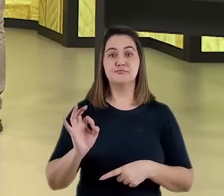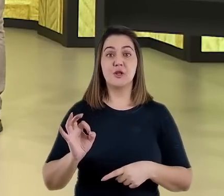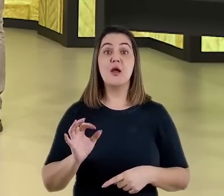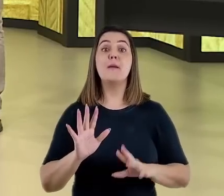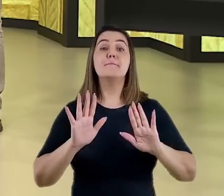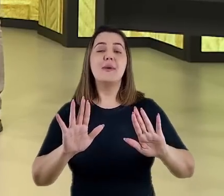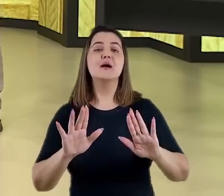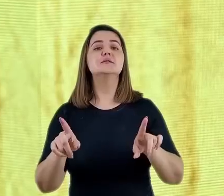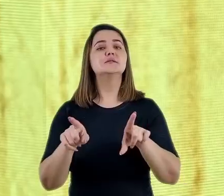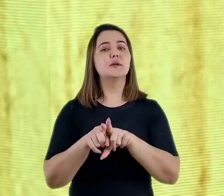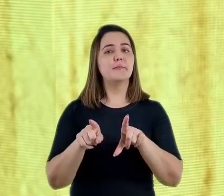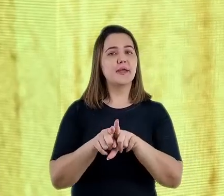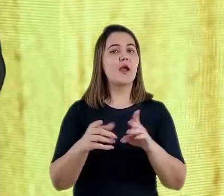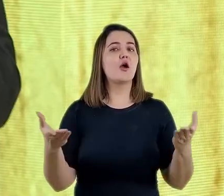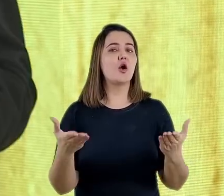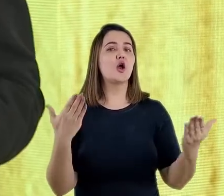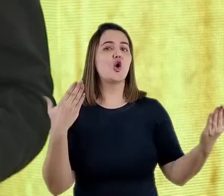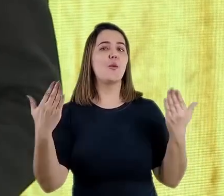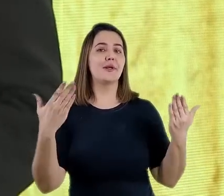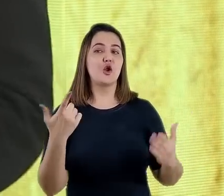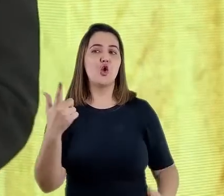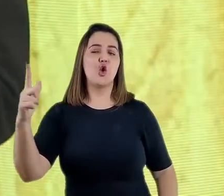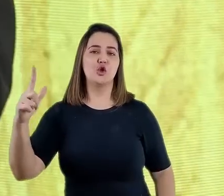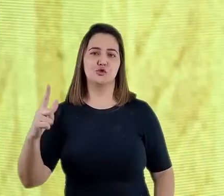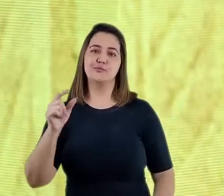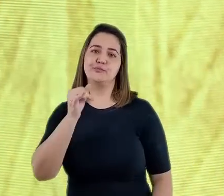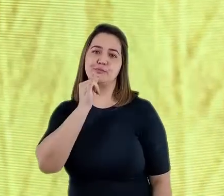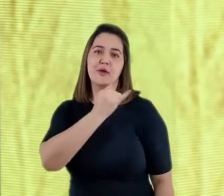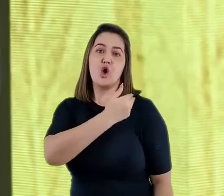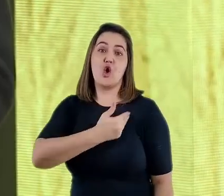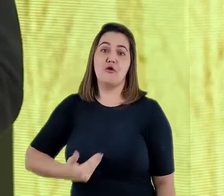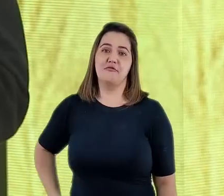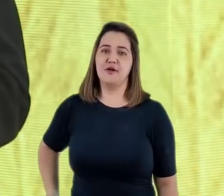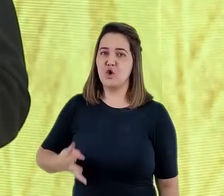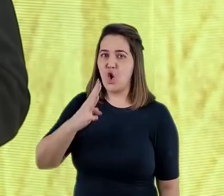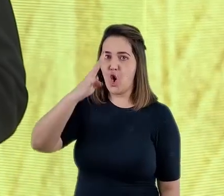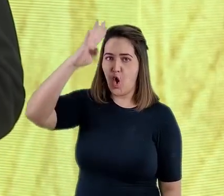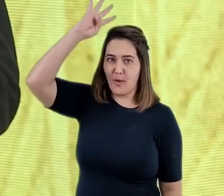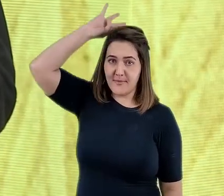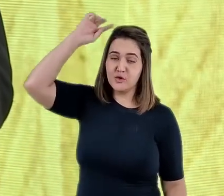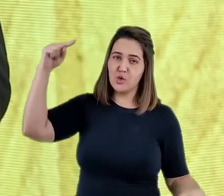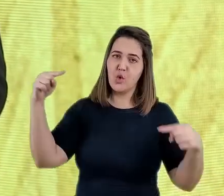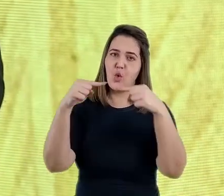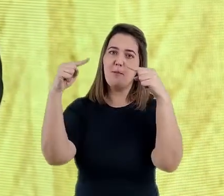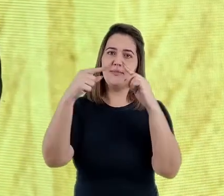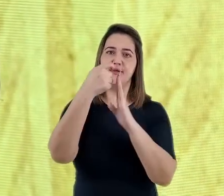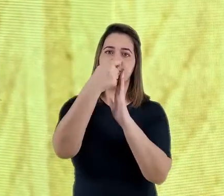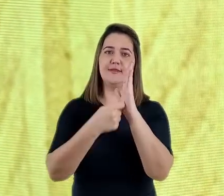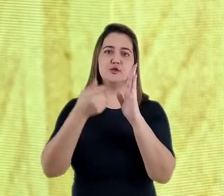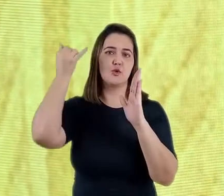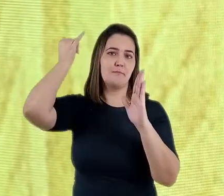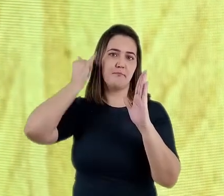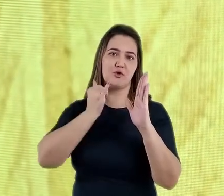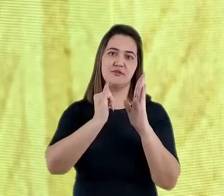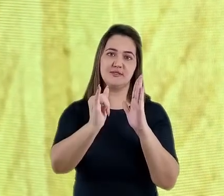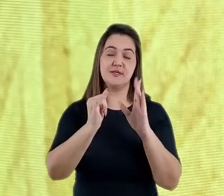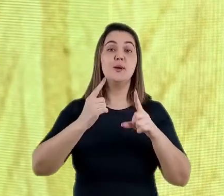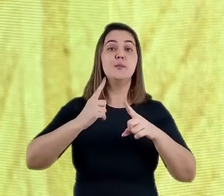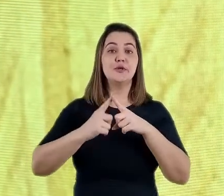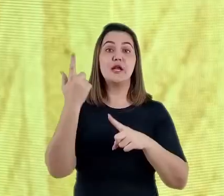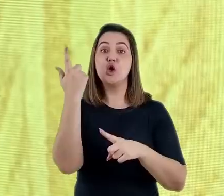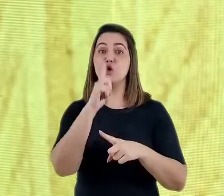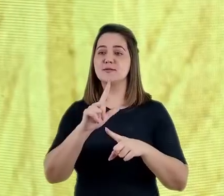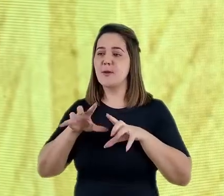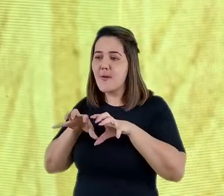sucedido. Agora, por outro lado, o Império Romano, este sim, cumpriu esses detalhes da profecia, porque ele